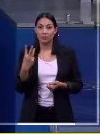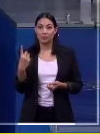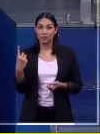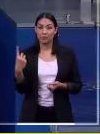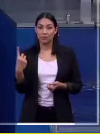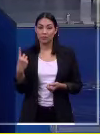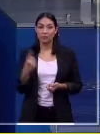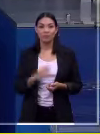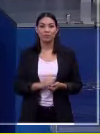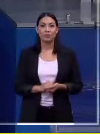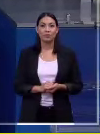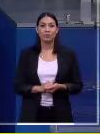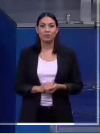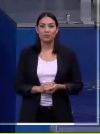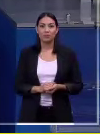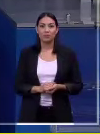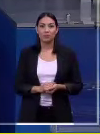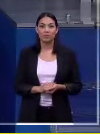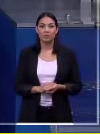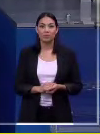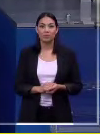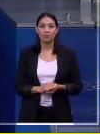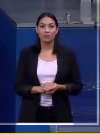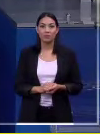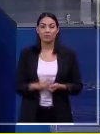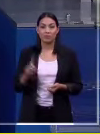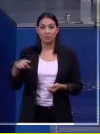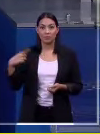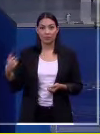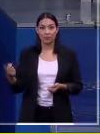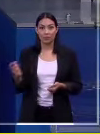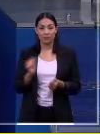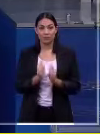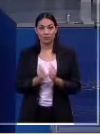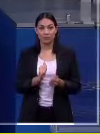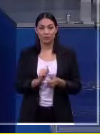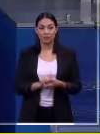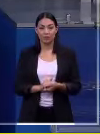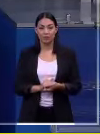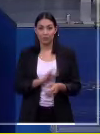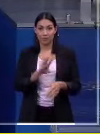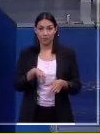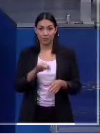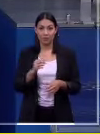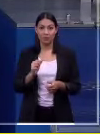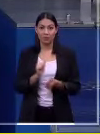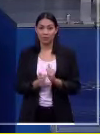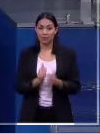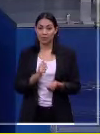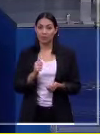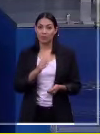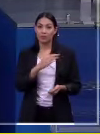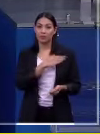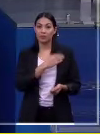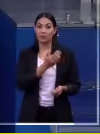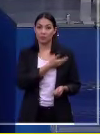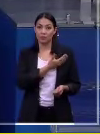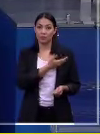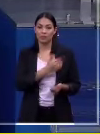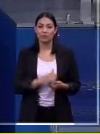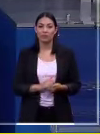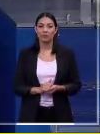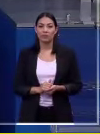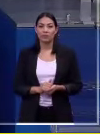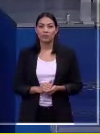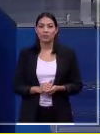31. Vermelha, 31. Na sequência da Time Mania tem o sorteio do time do coração. Fique na torcida.